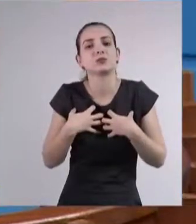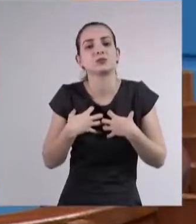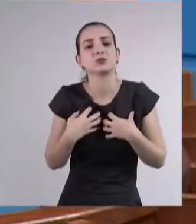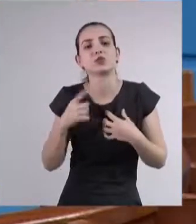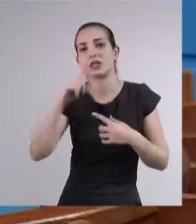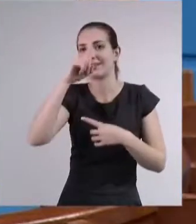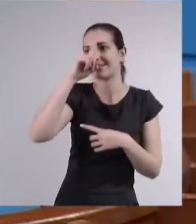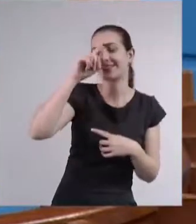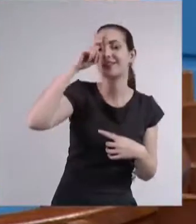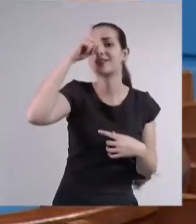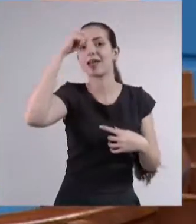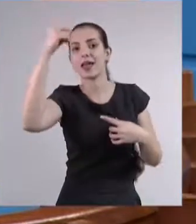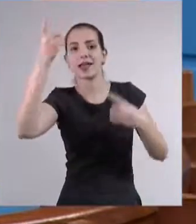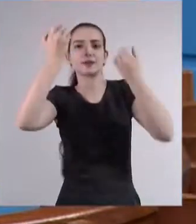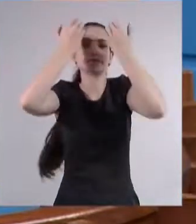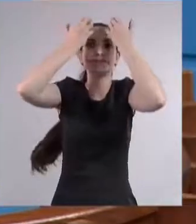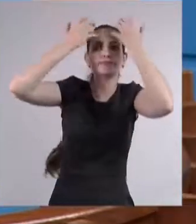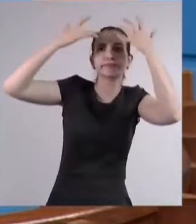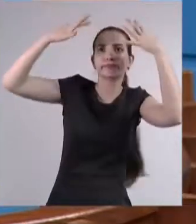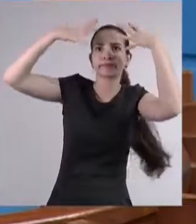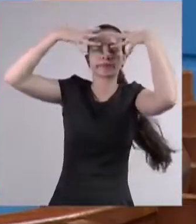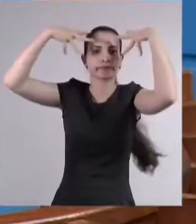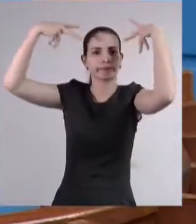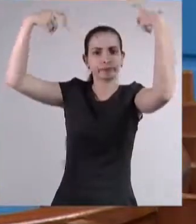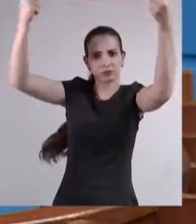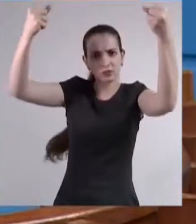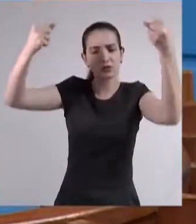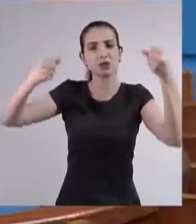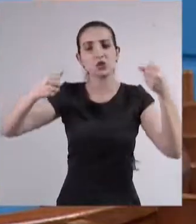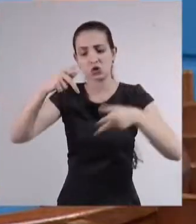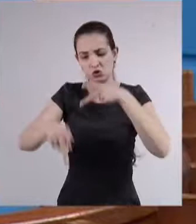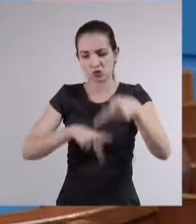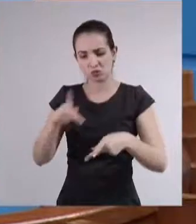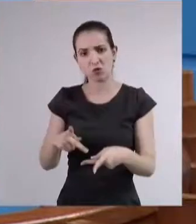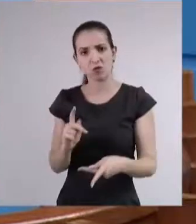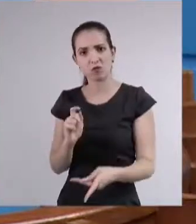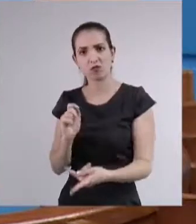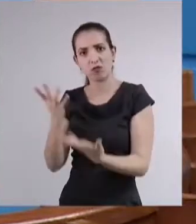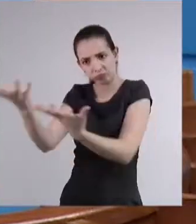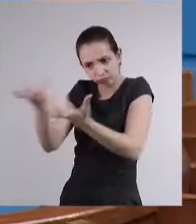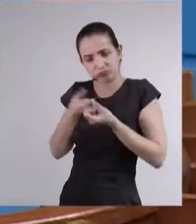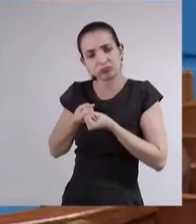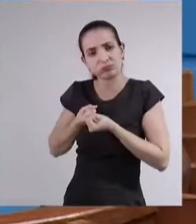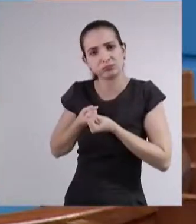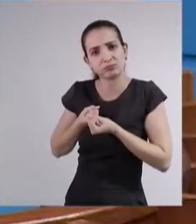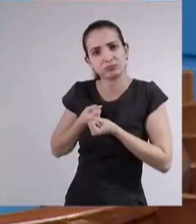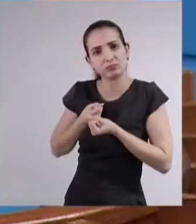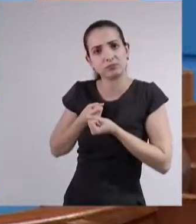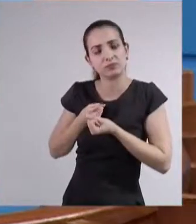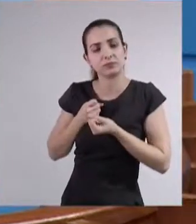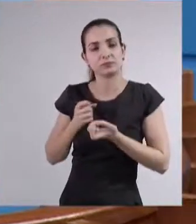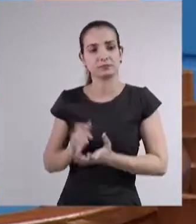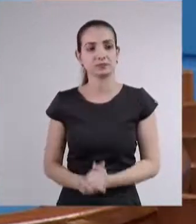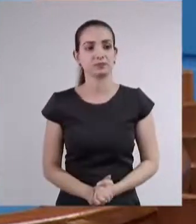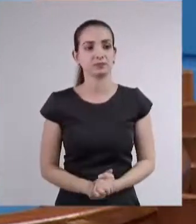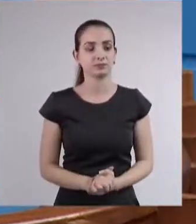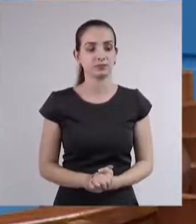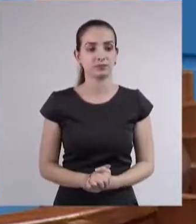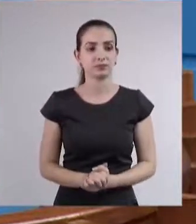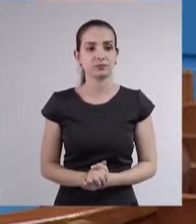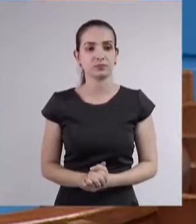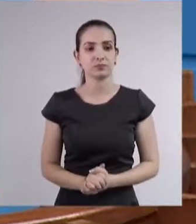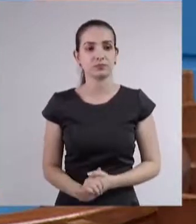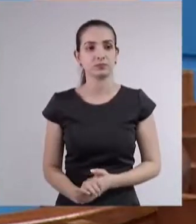uma ideia. E as pessoas compraram essa ideia. Concluir, deputado. Concluir.